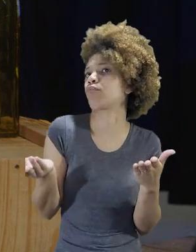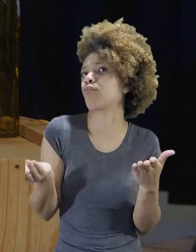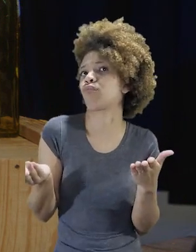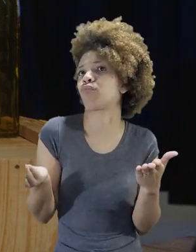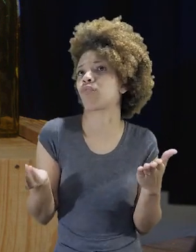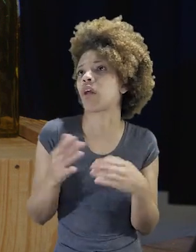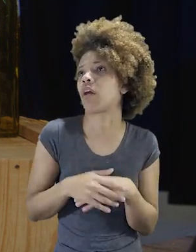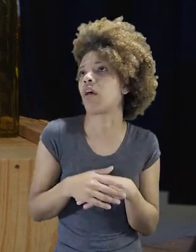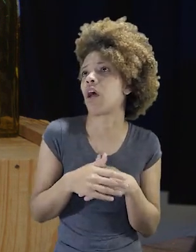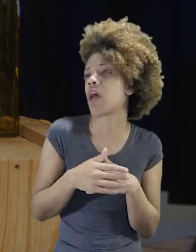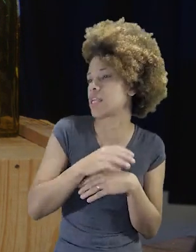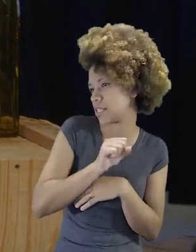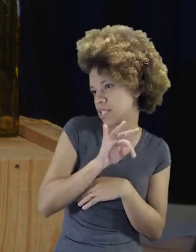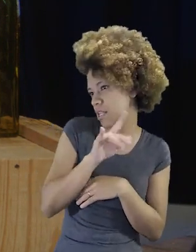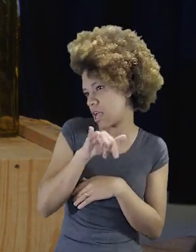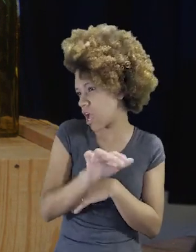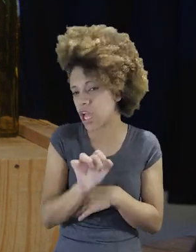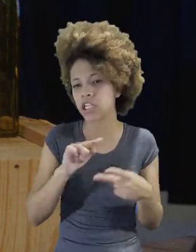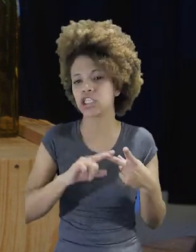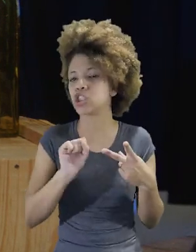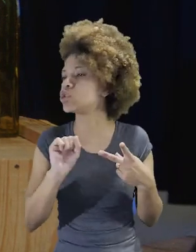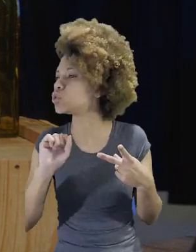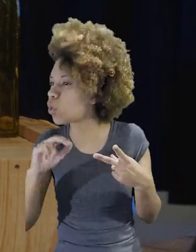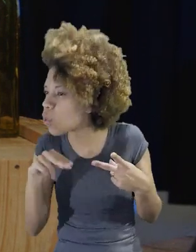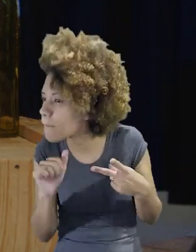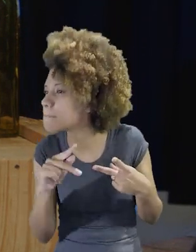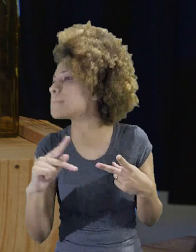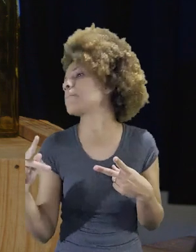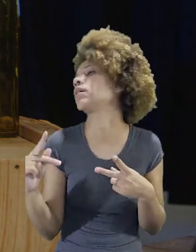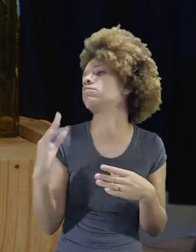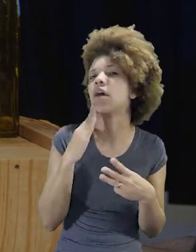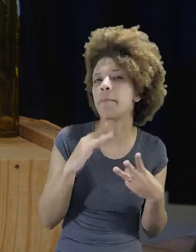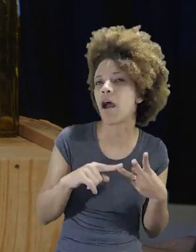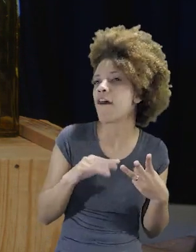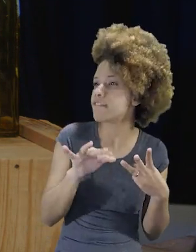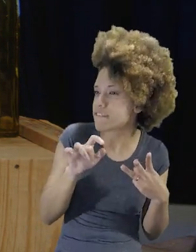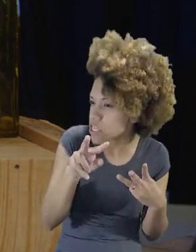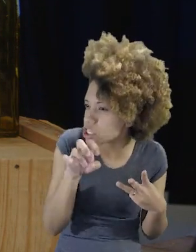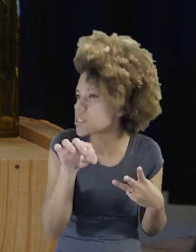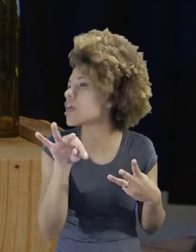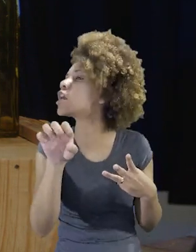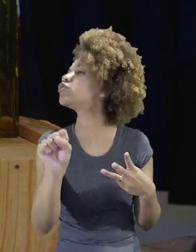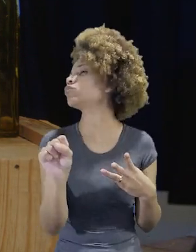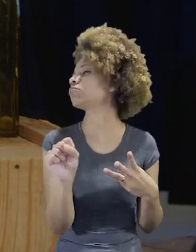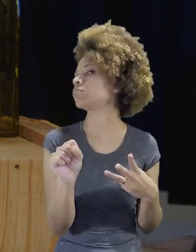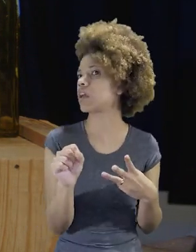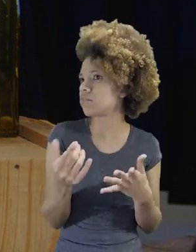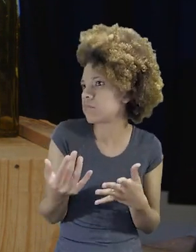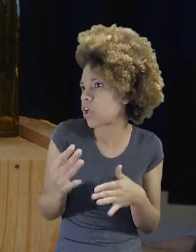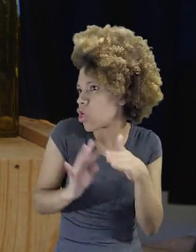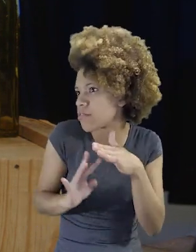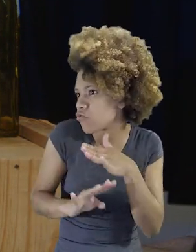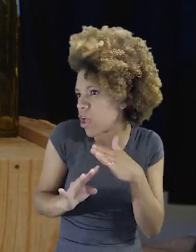Dog Fifty Cent tá ligado E essa galera que curte os artistas gringo eles não vão ter acesso porque assim essa coisa do show